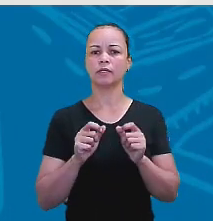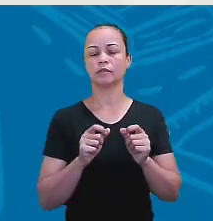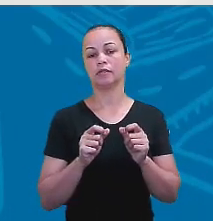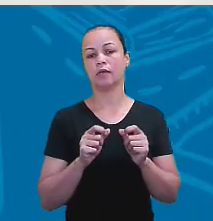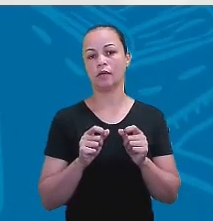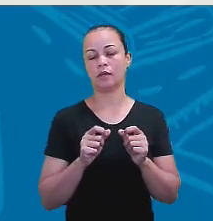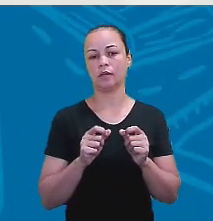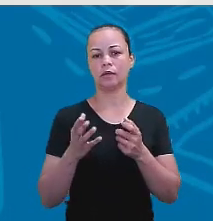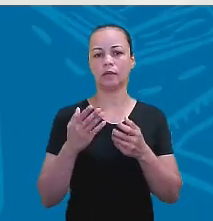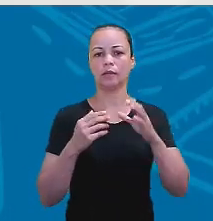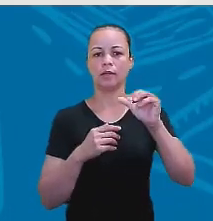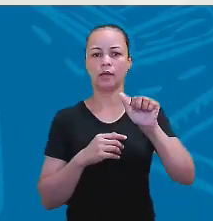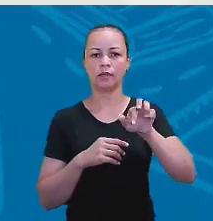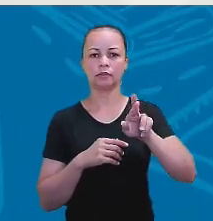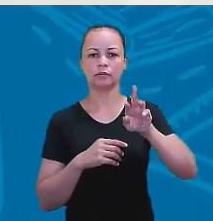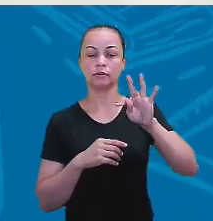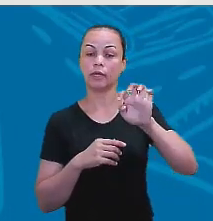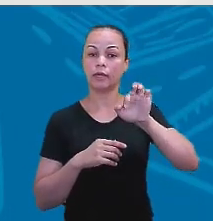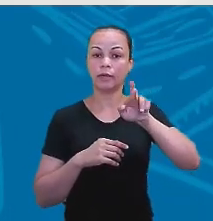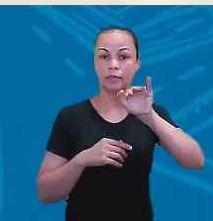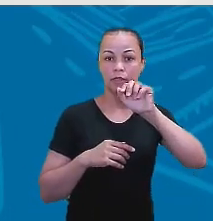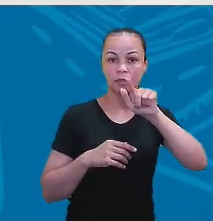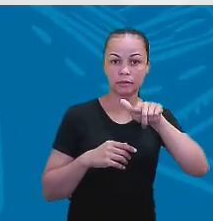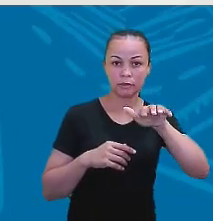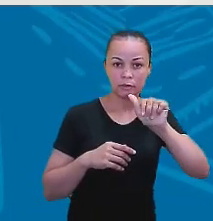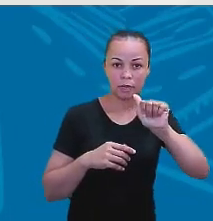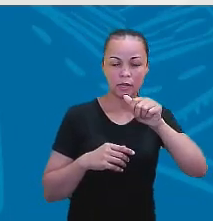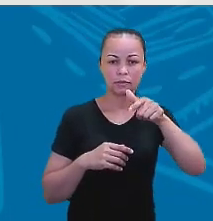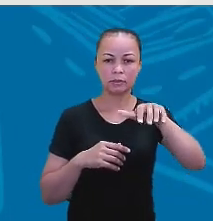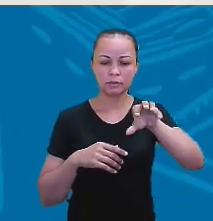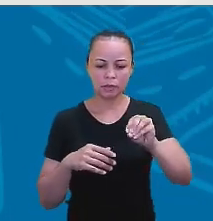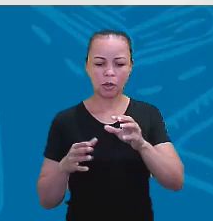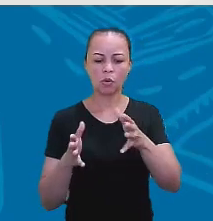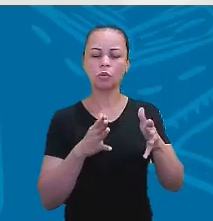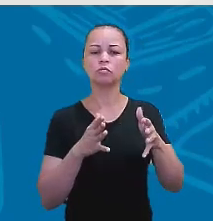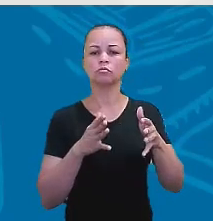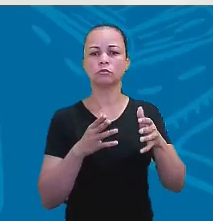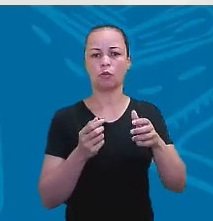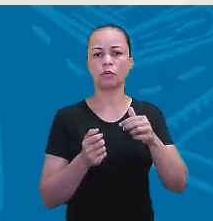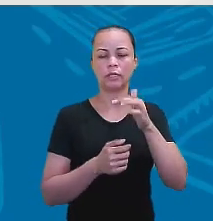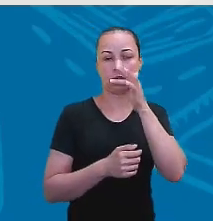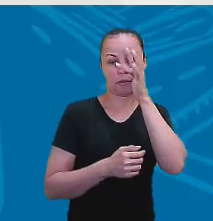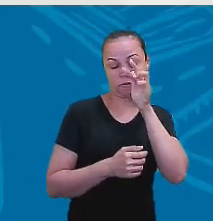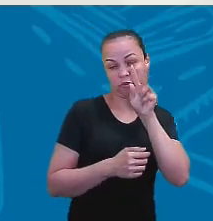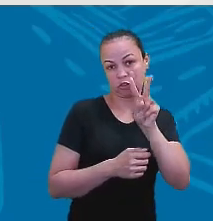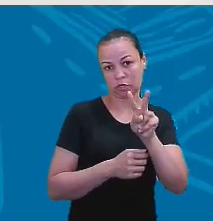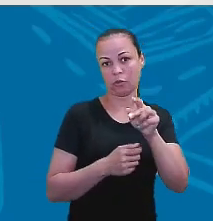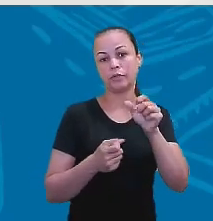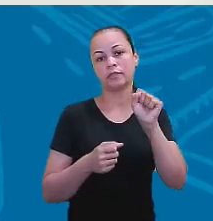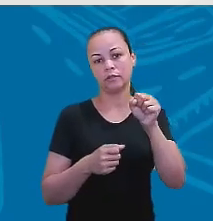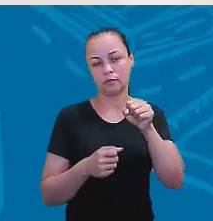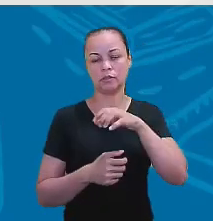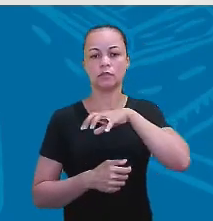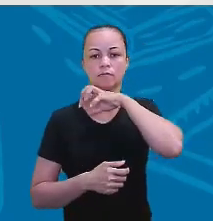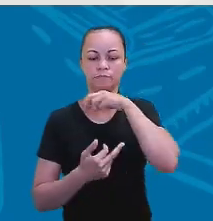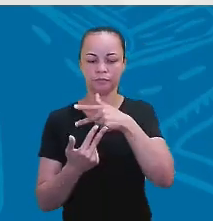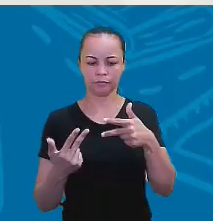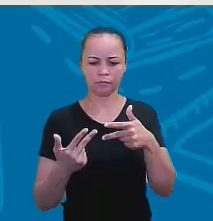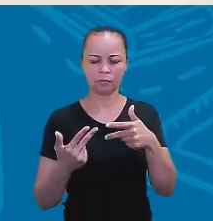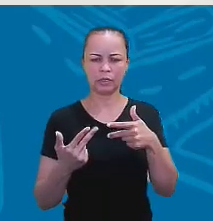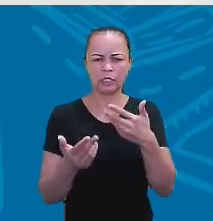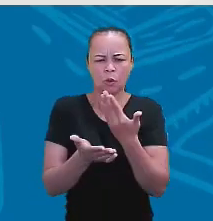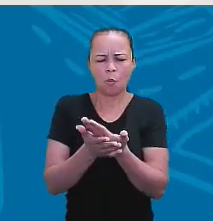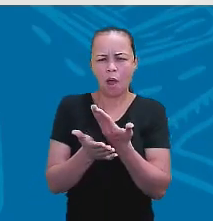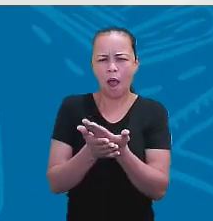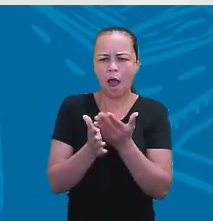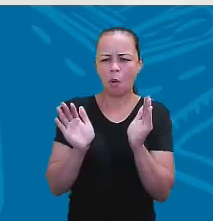célula animal, e sim na célula vegetal. Mas o objetivo da nossa aula é muito maior do que isso. Não vai se limitar